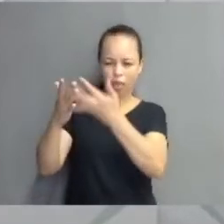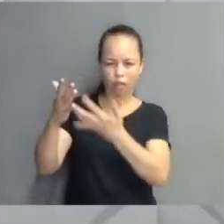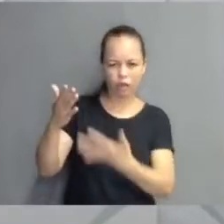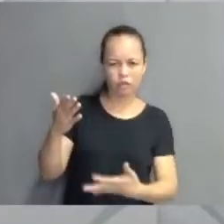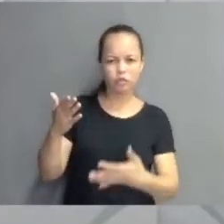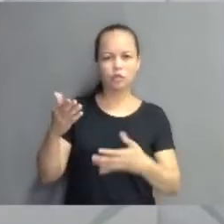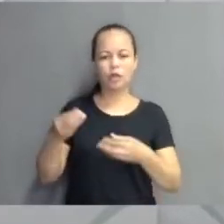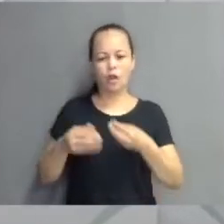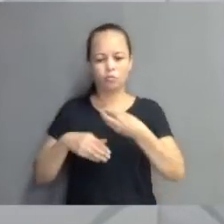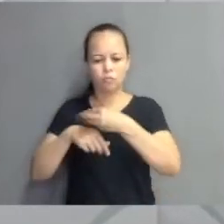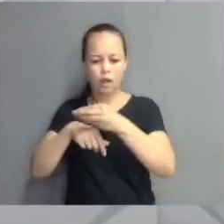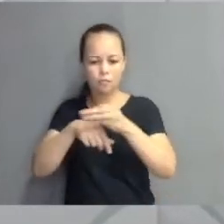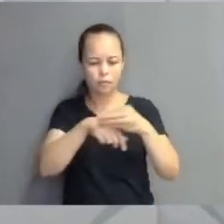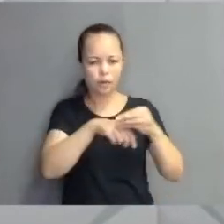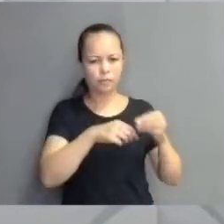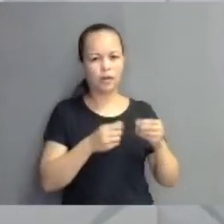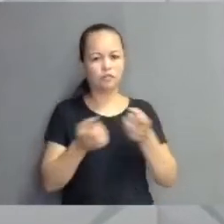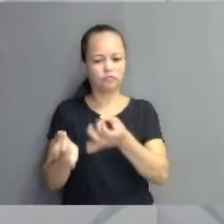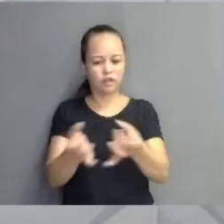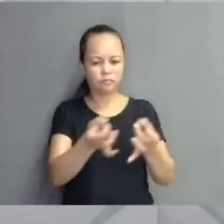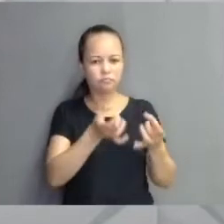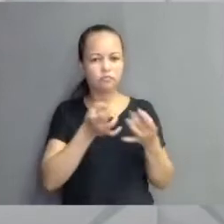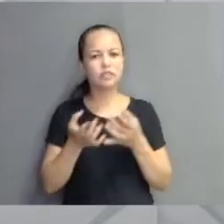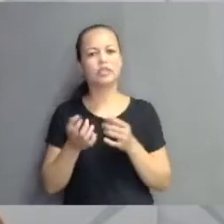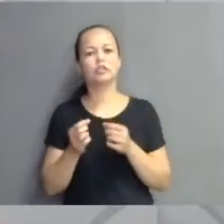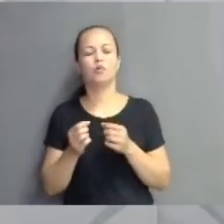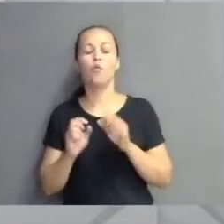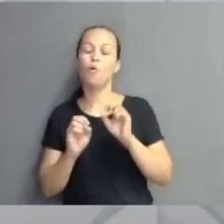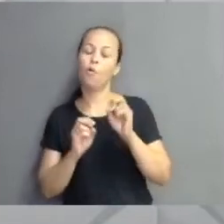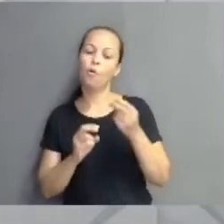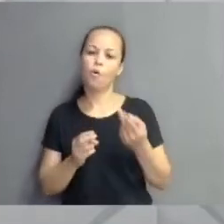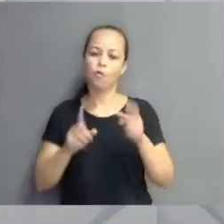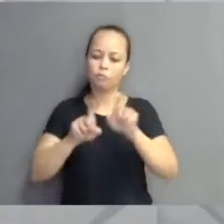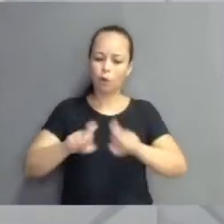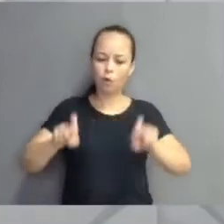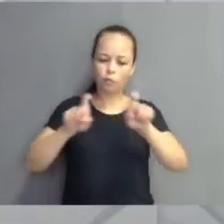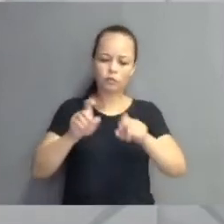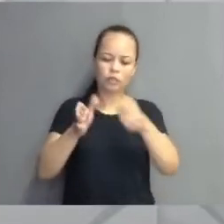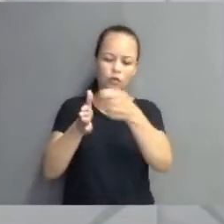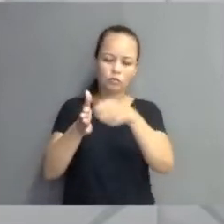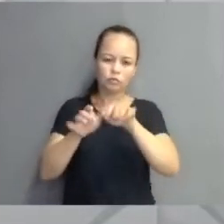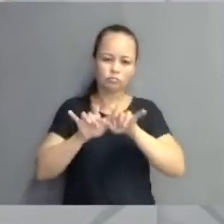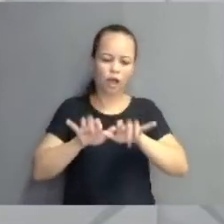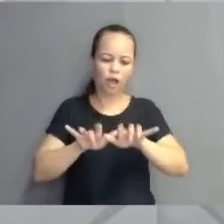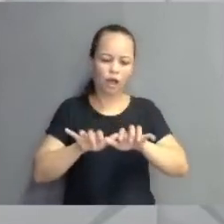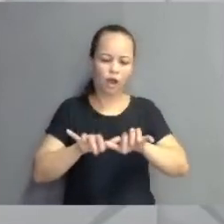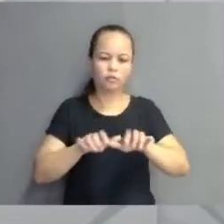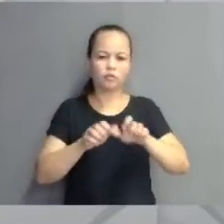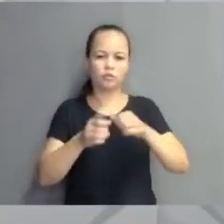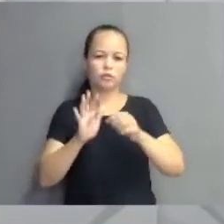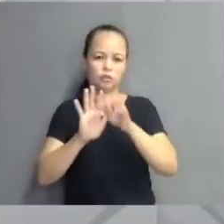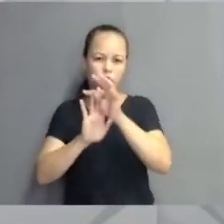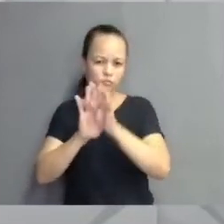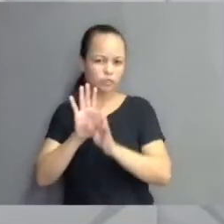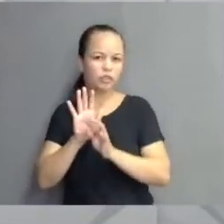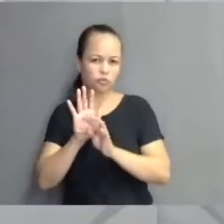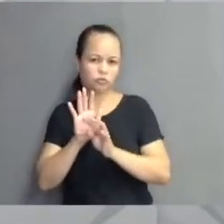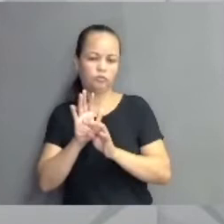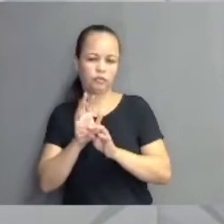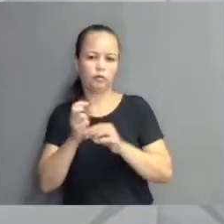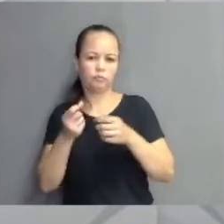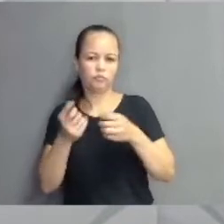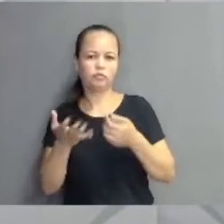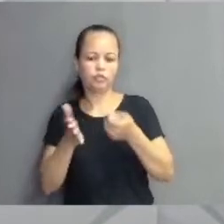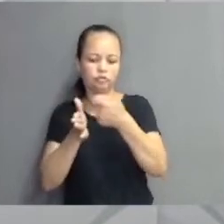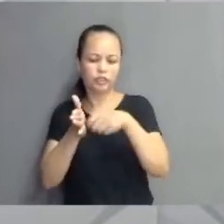né para que seja vendido ou quando a gente digitar um texto no computador mas nós estamos escrevendo algum tempo de texto